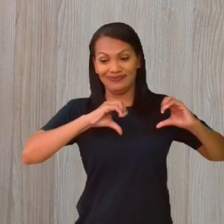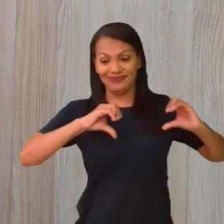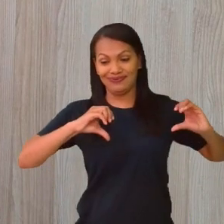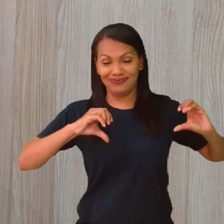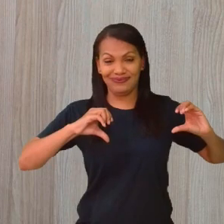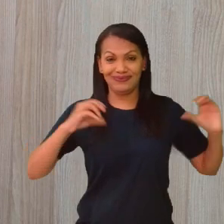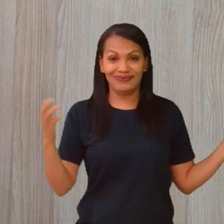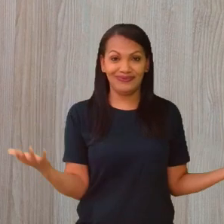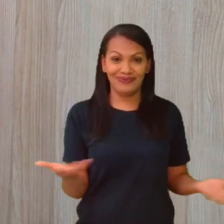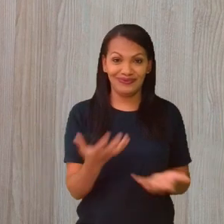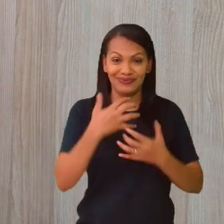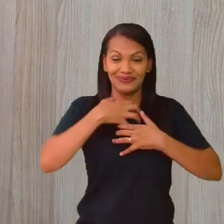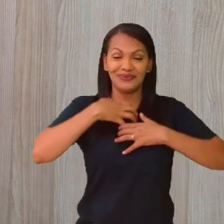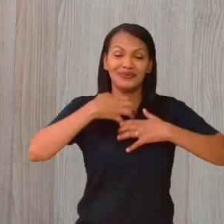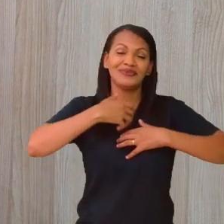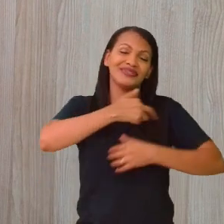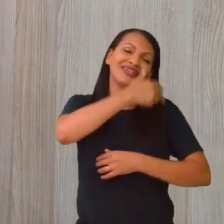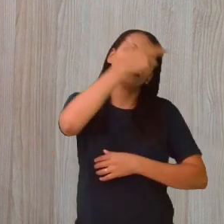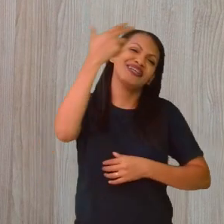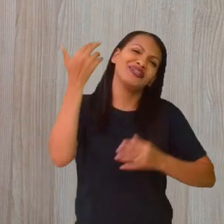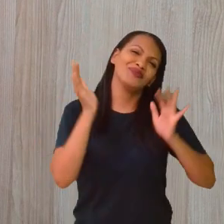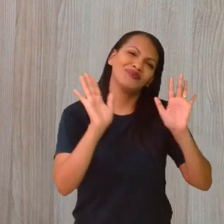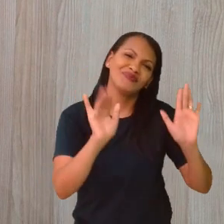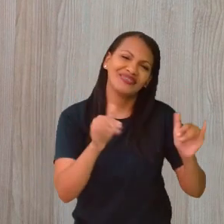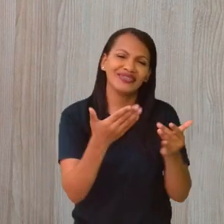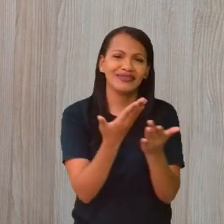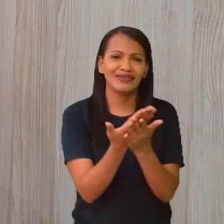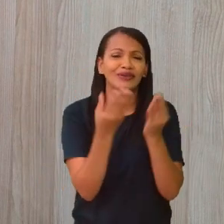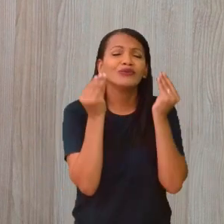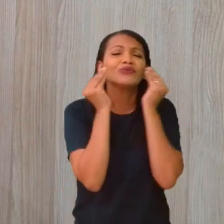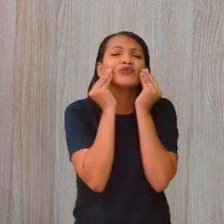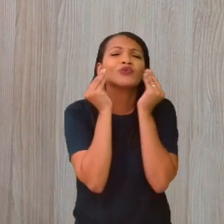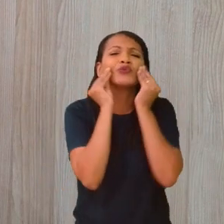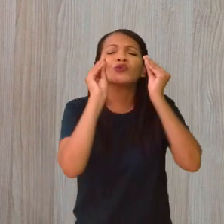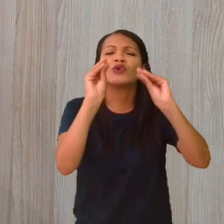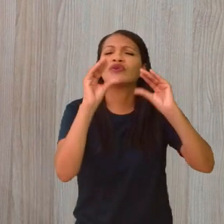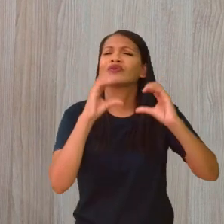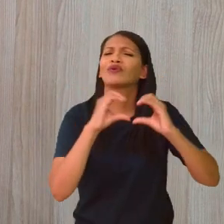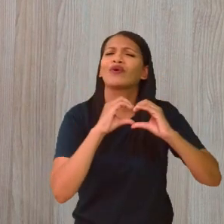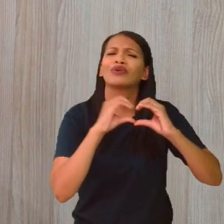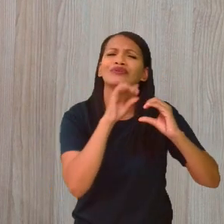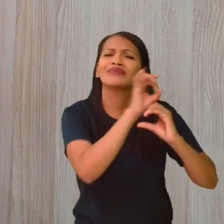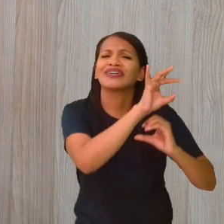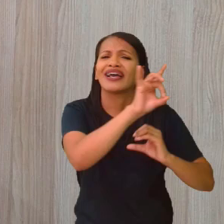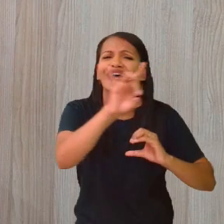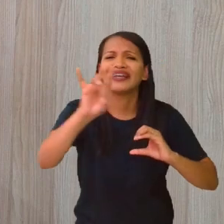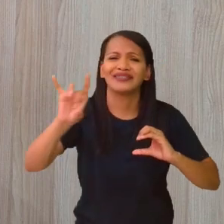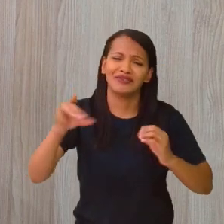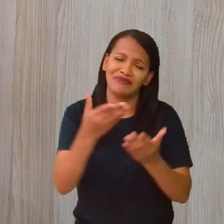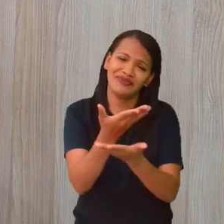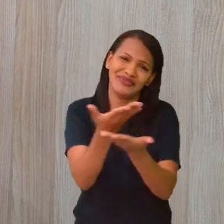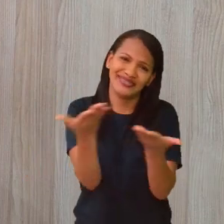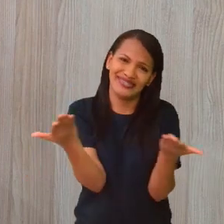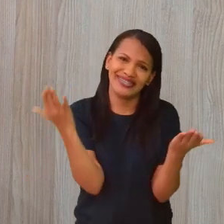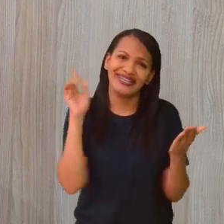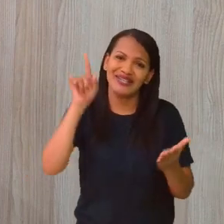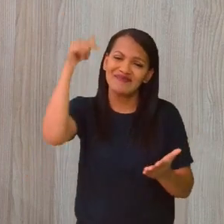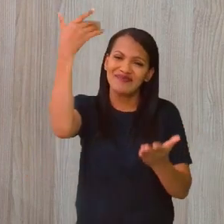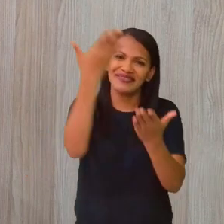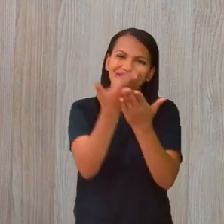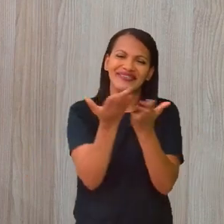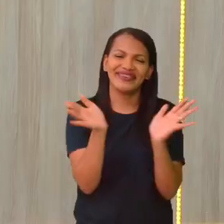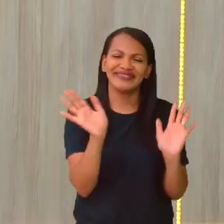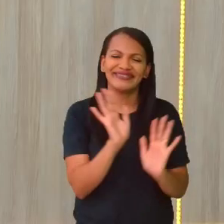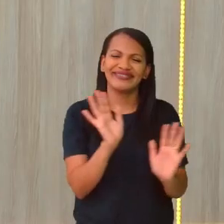momento natalino que nós nos despedimos dessa aula. Um cheiro grande no coração de cada um de vocês e até a